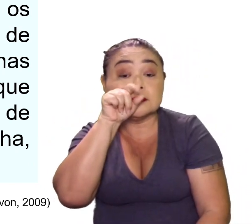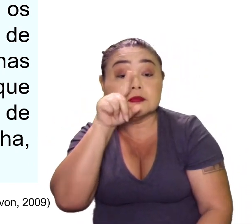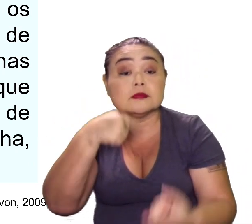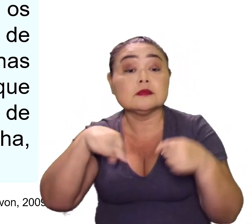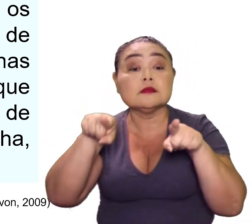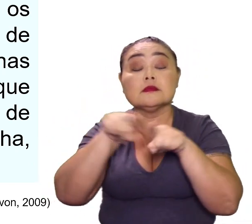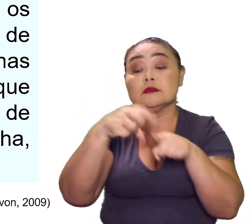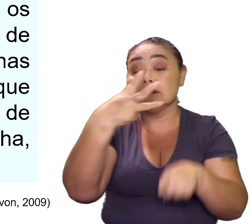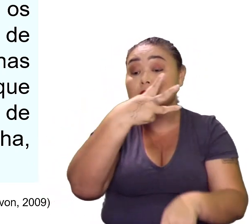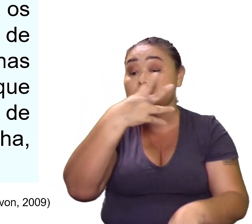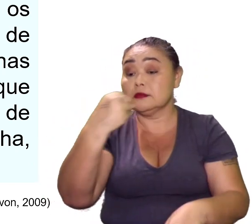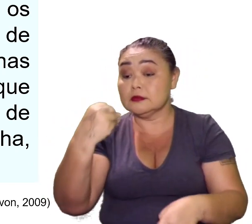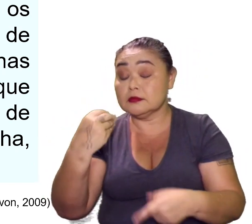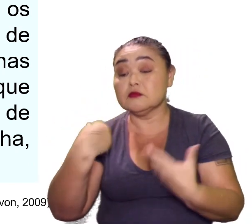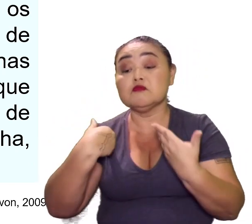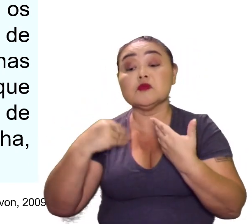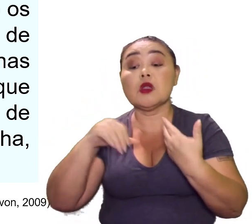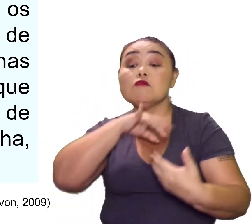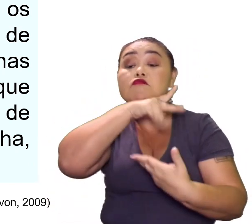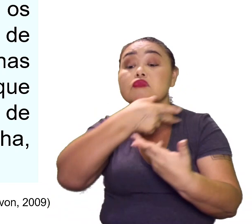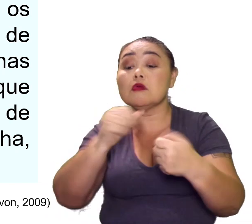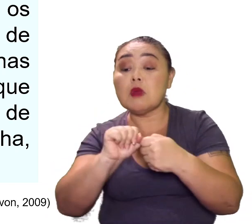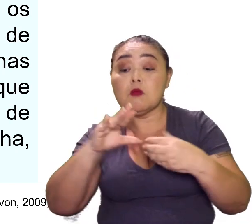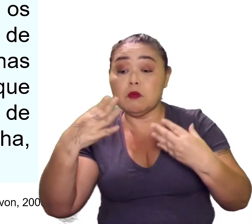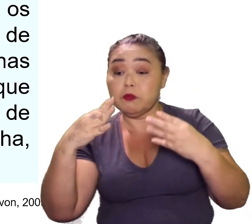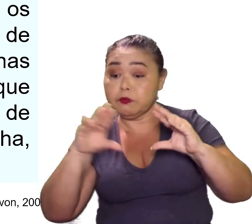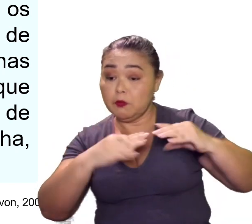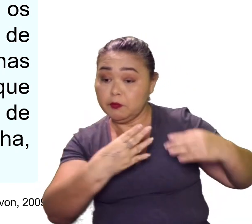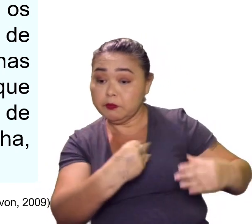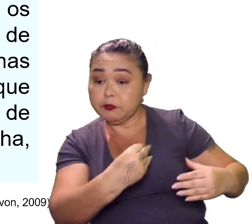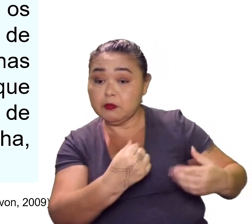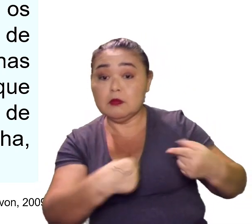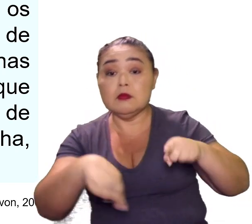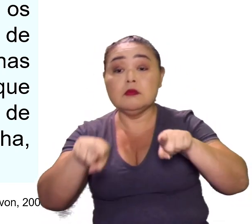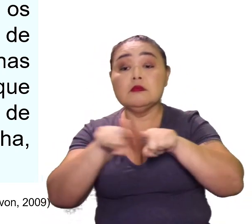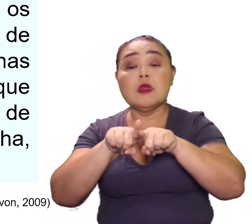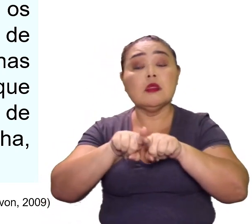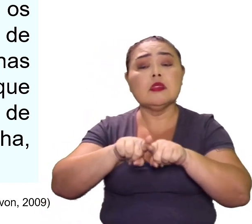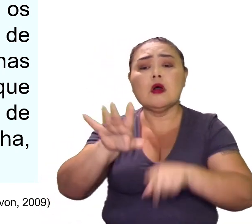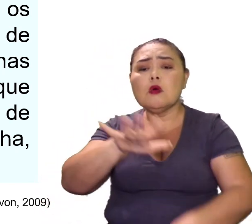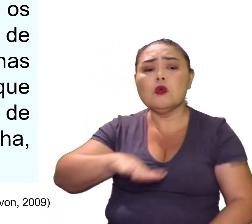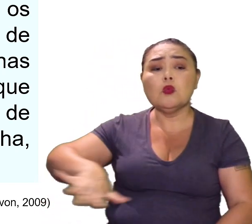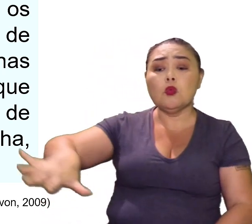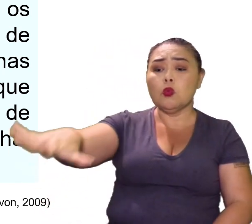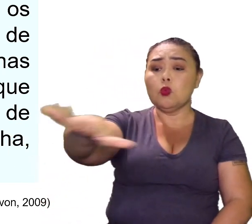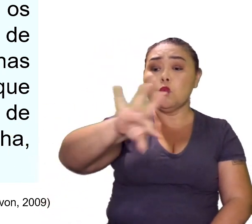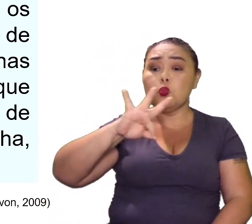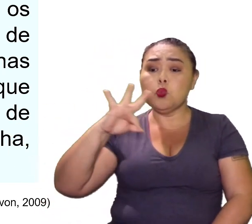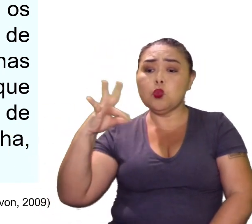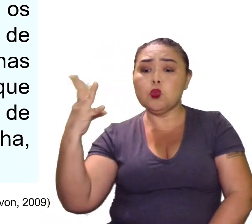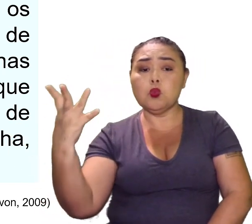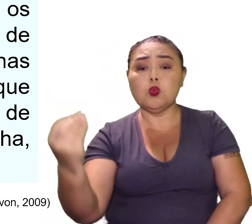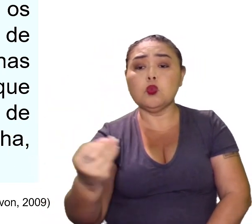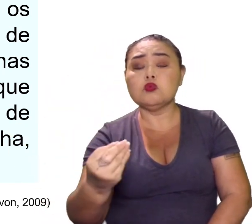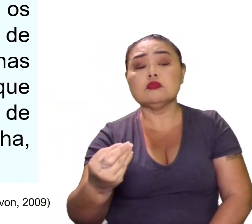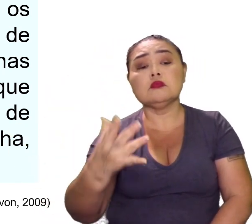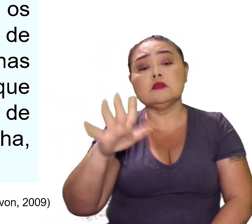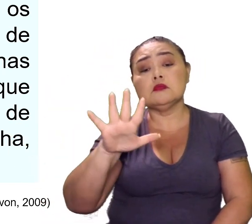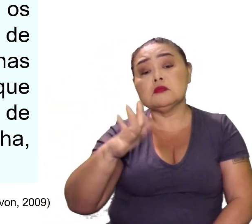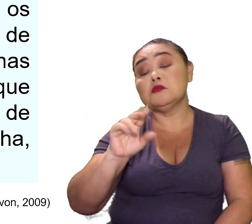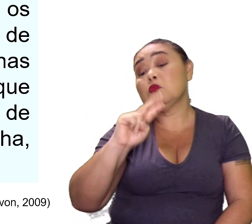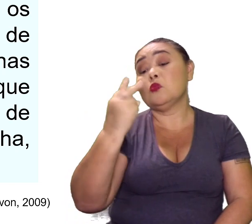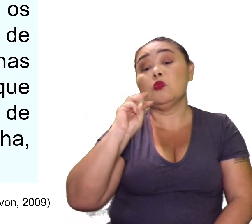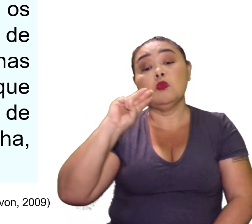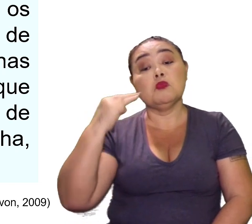300 mamíferos. No total, a fauna da região tem mais de 2 milhões de espécies, muitas